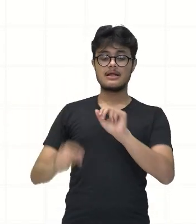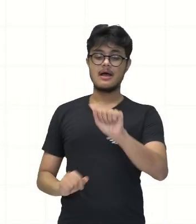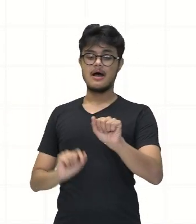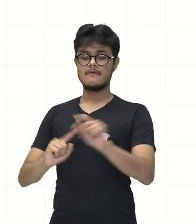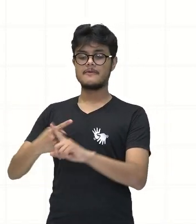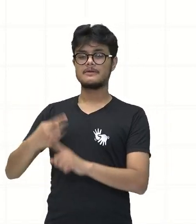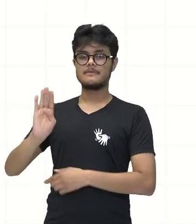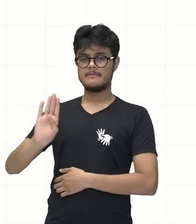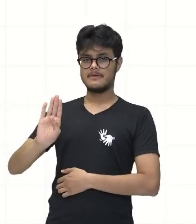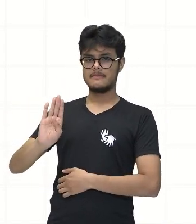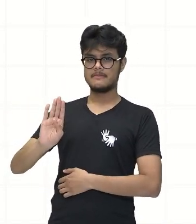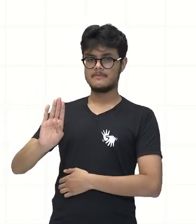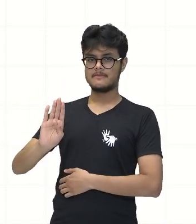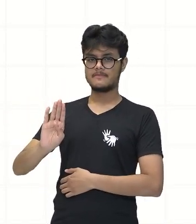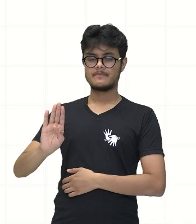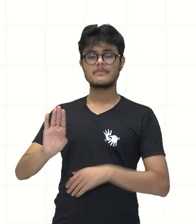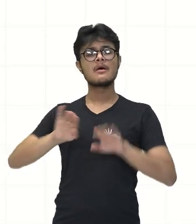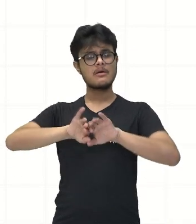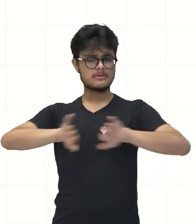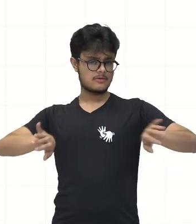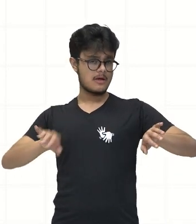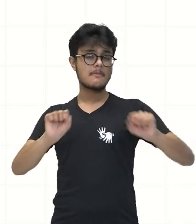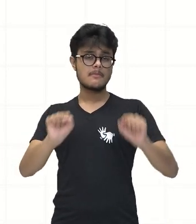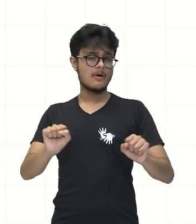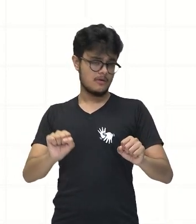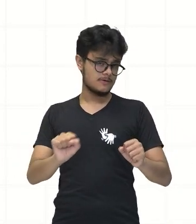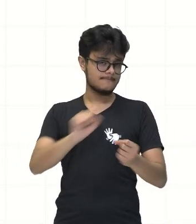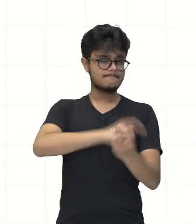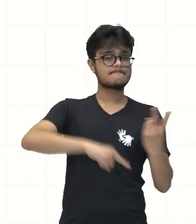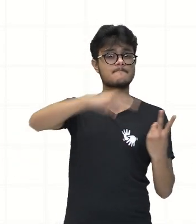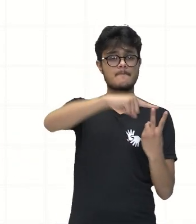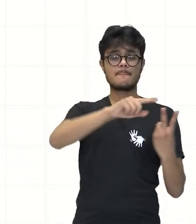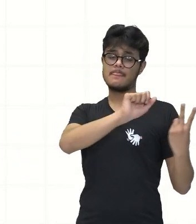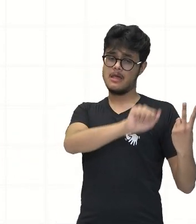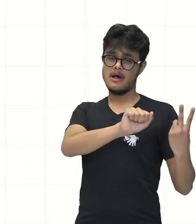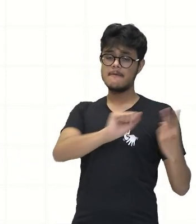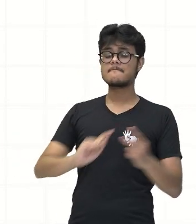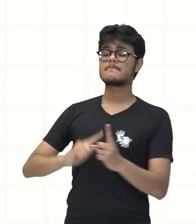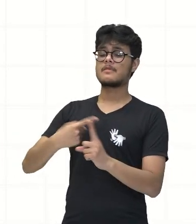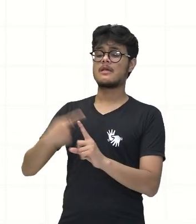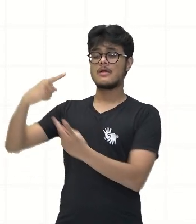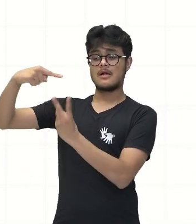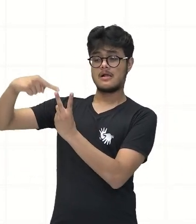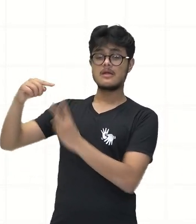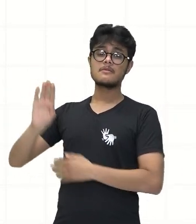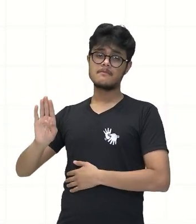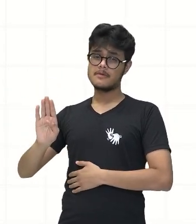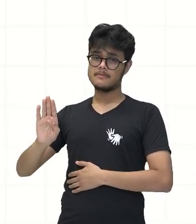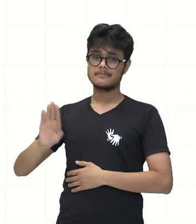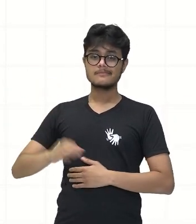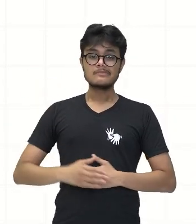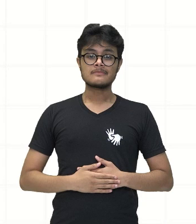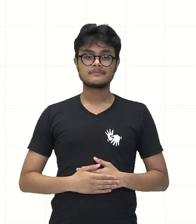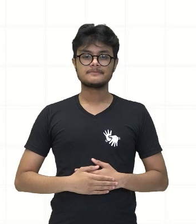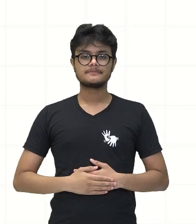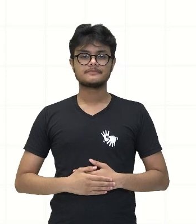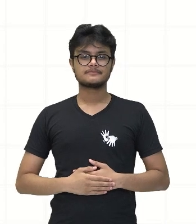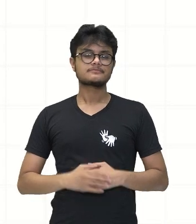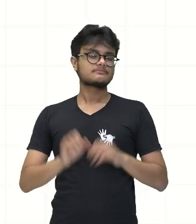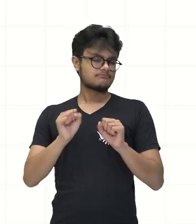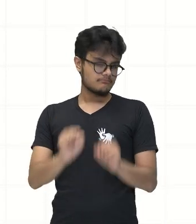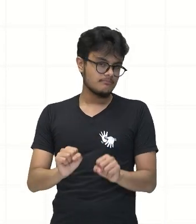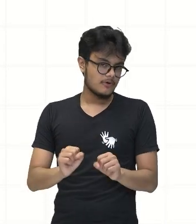entre dois números, então eu posso separar esse produto, né, em uma multiplicação de radicais